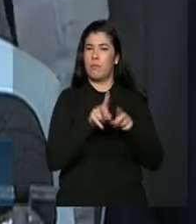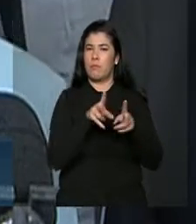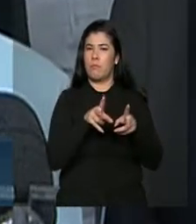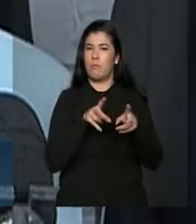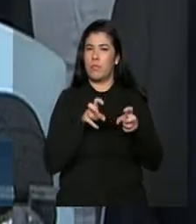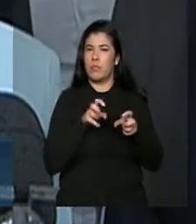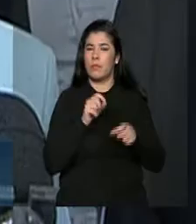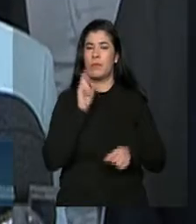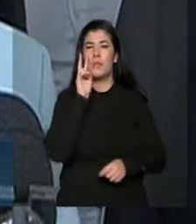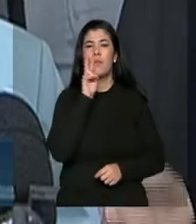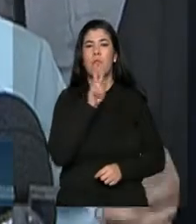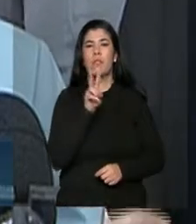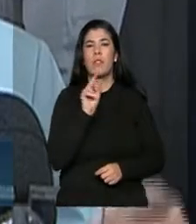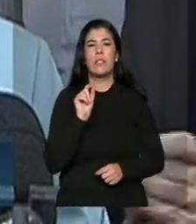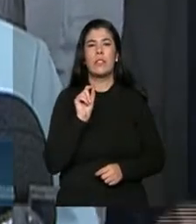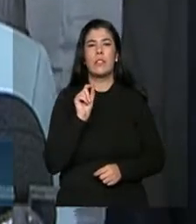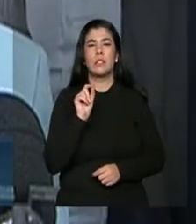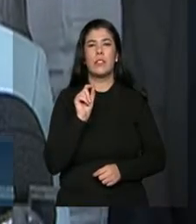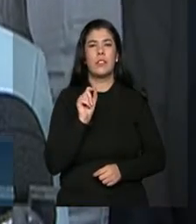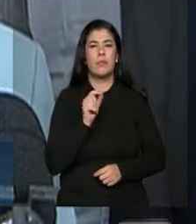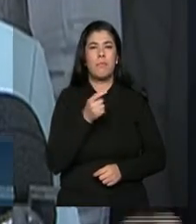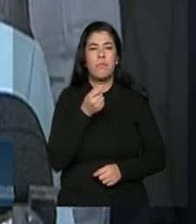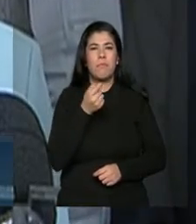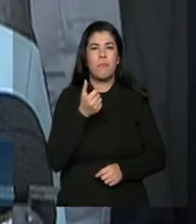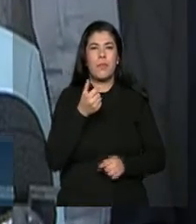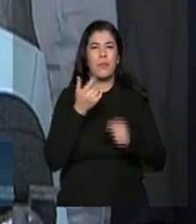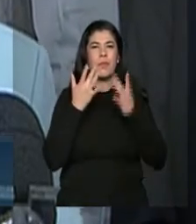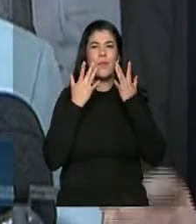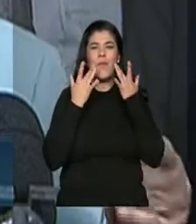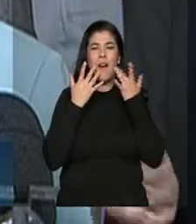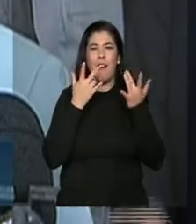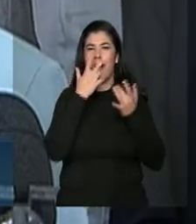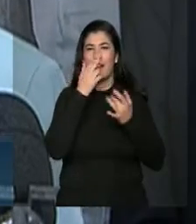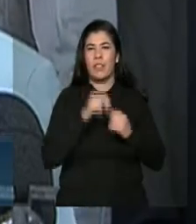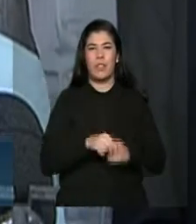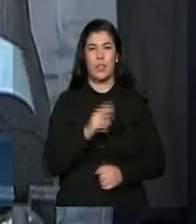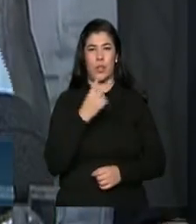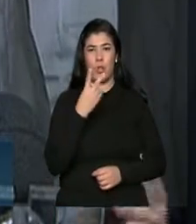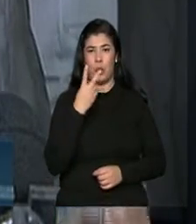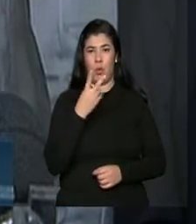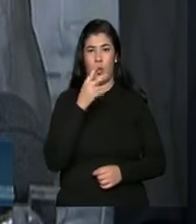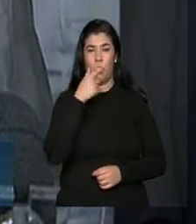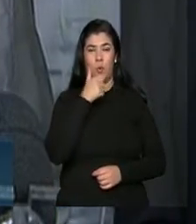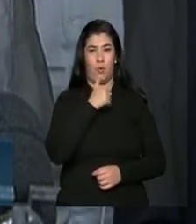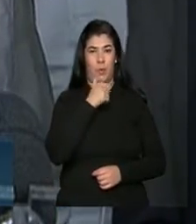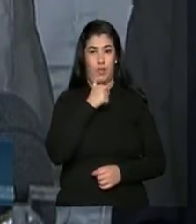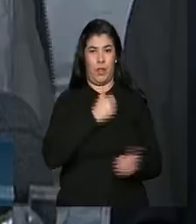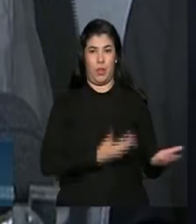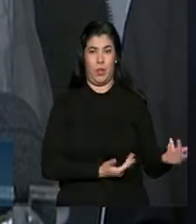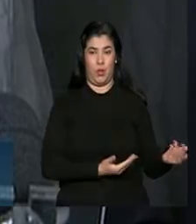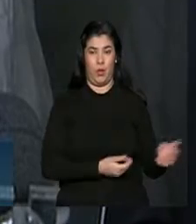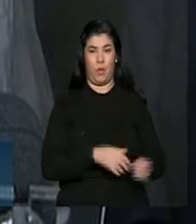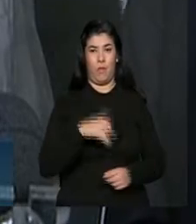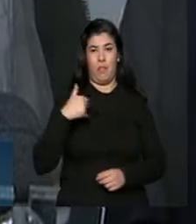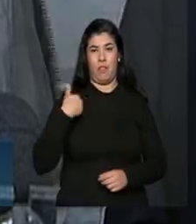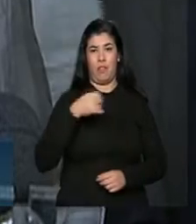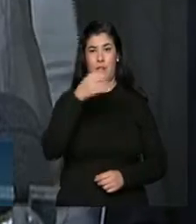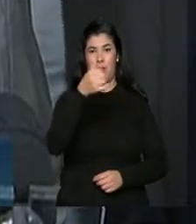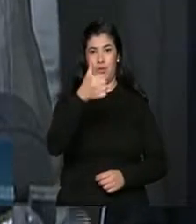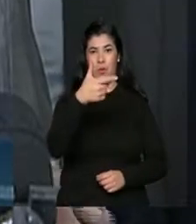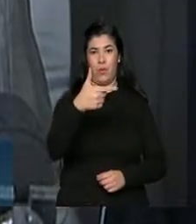eu acho que vou chamar de um pequeno espetáculo com duas jovens, uma de 12 e outra de 16, de